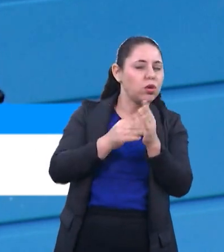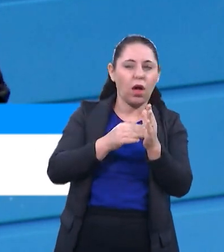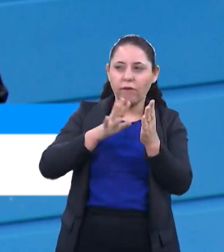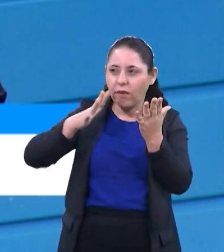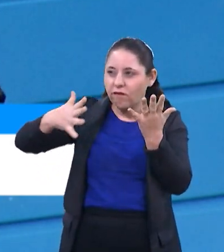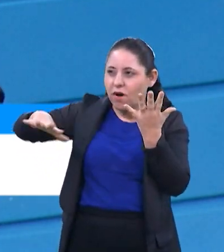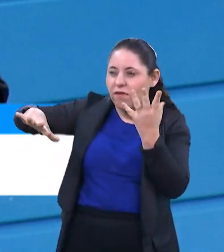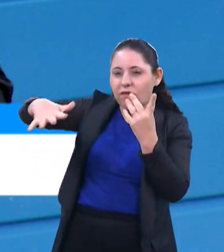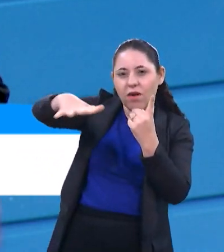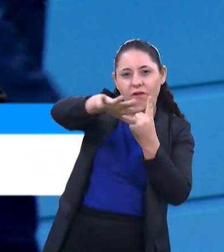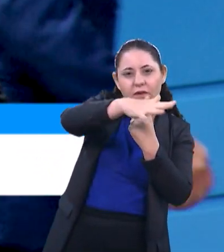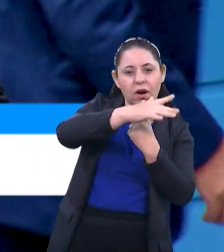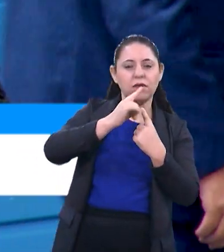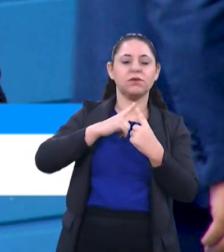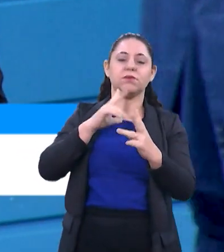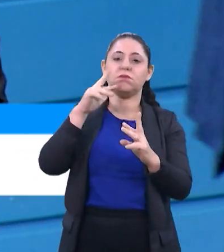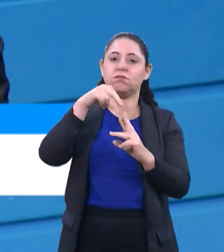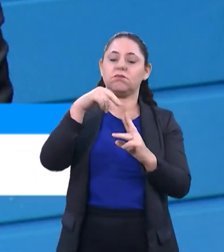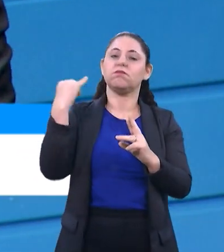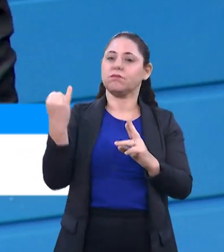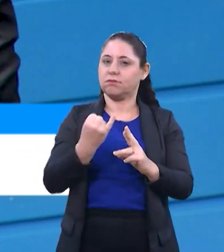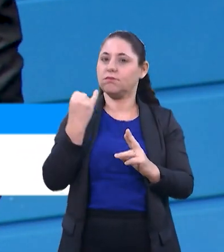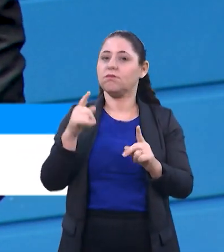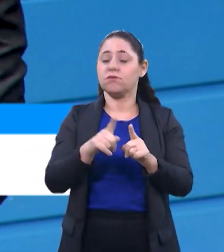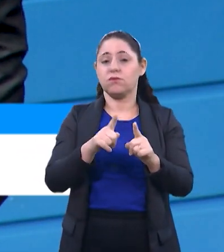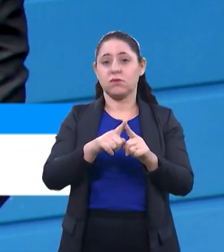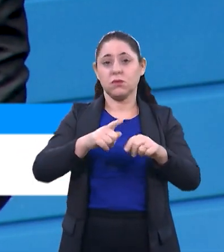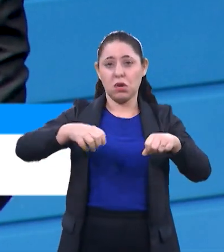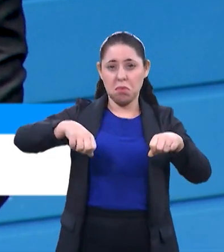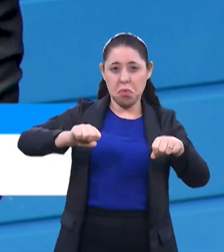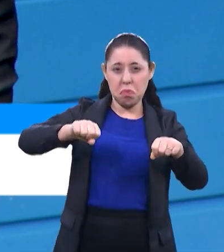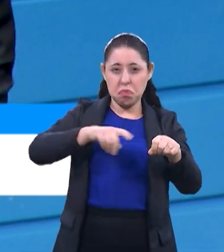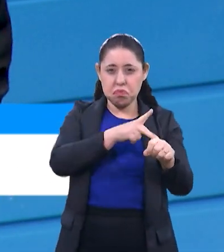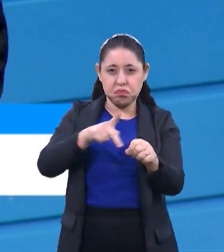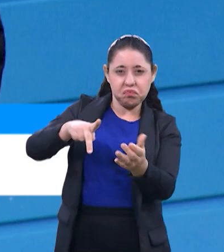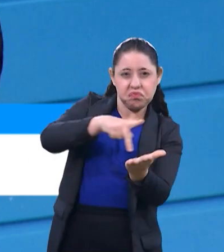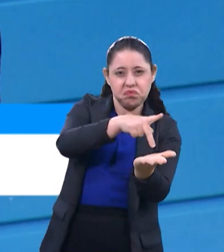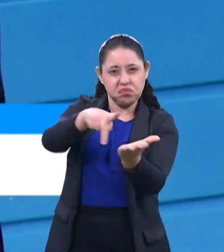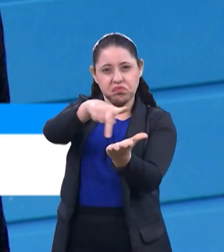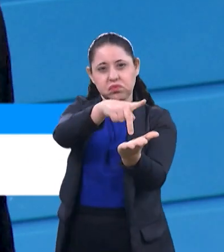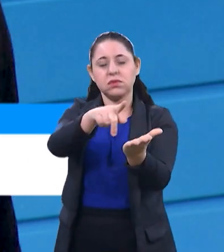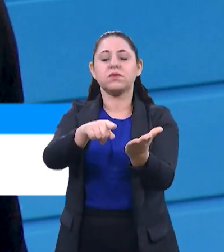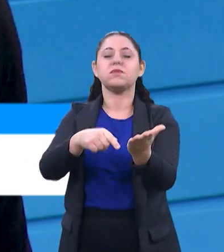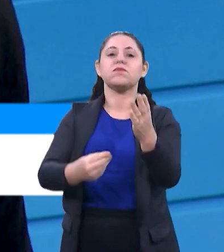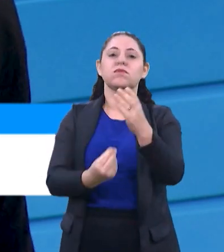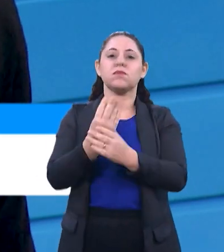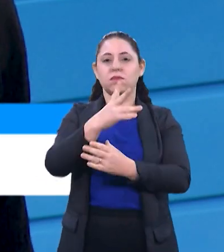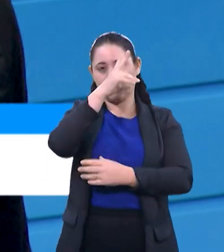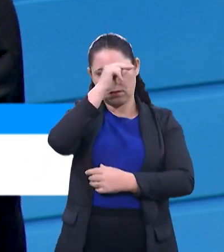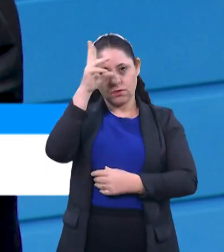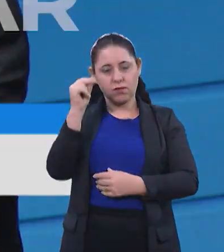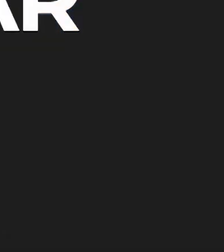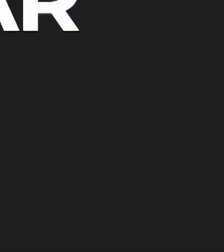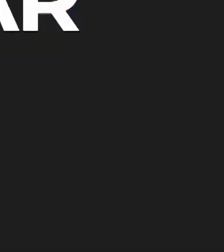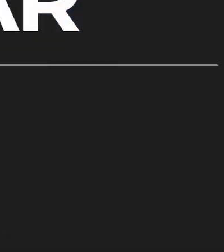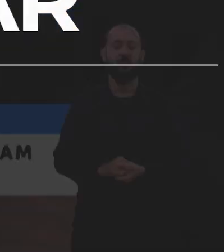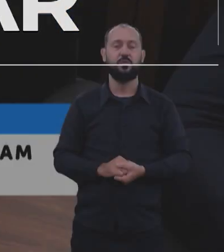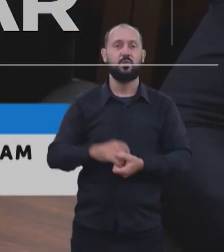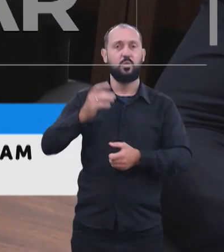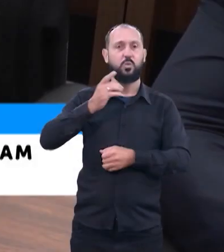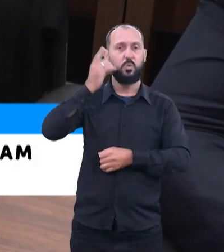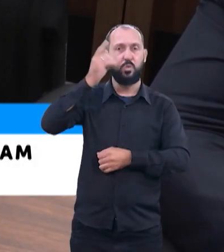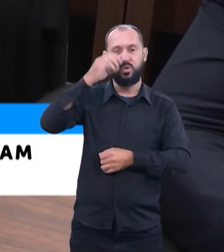abarcando tudo isso que está existindo hoje de referência em Campo Grande, inclusive a pista de motocross inaugurada pela prefeita Adriane Lopes.